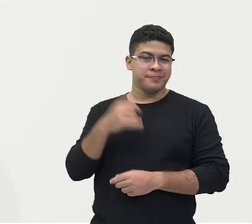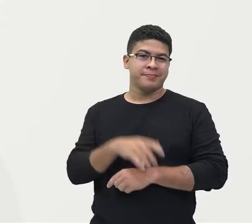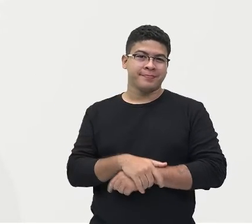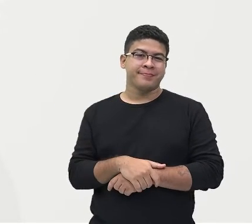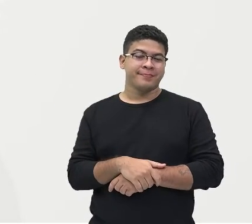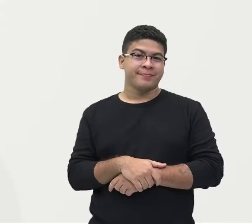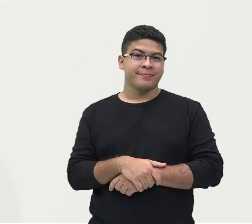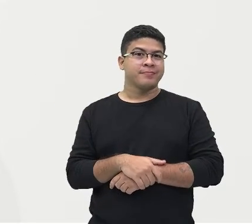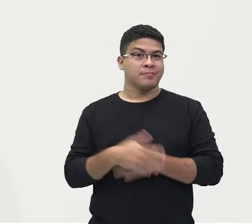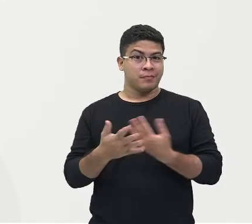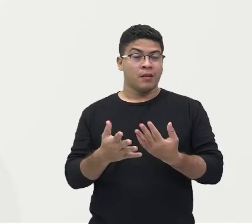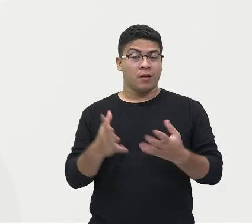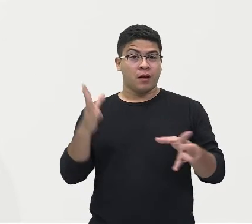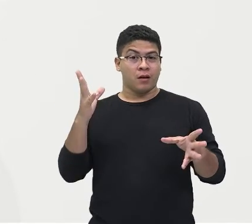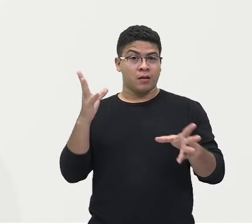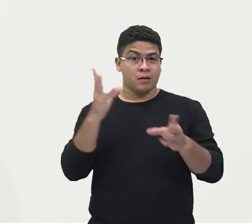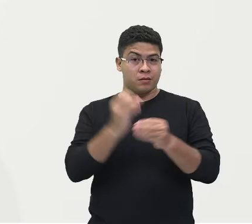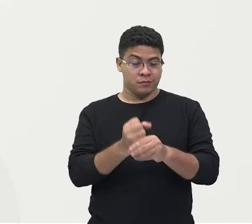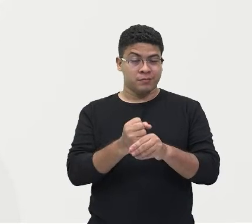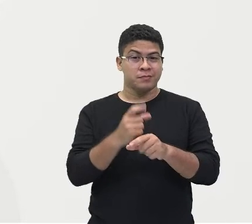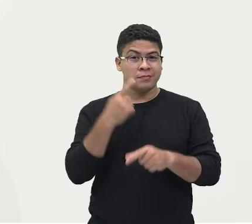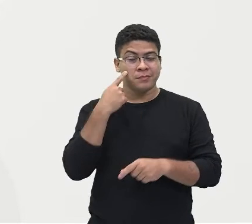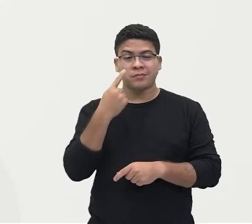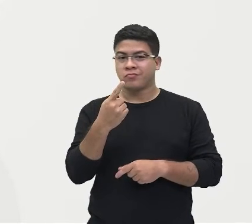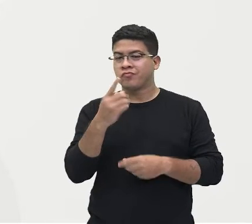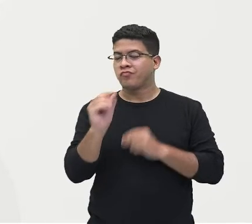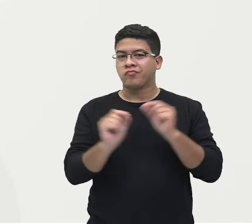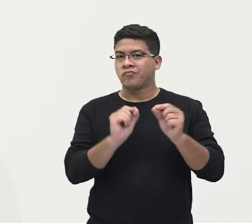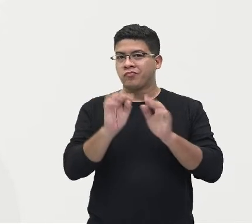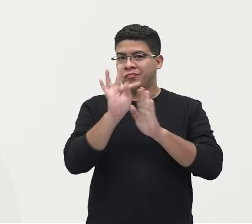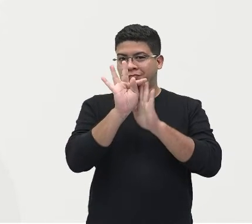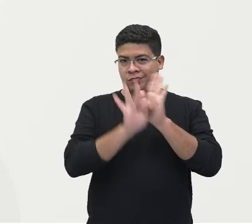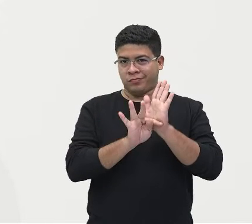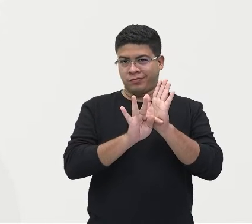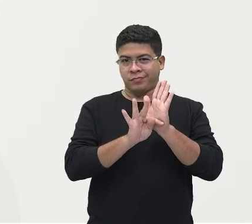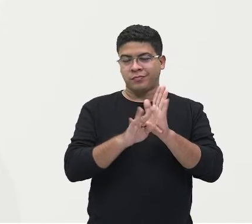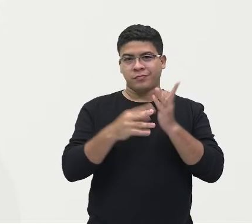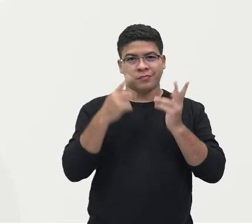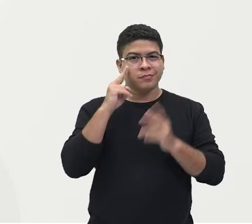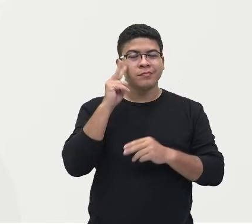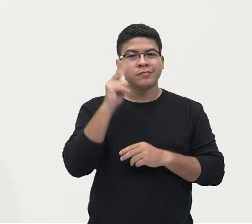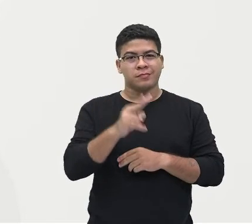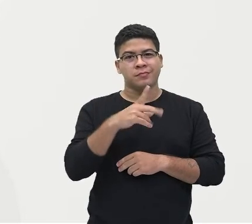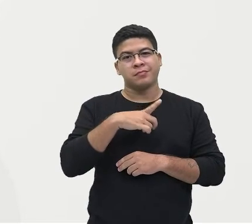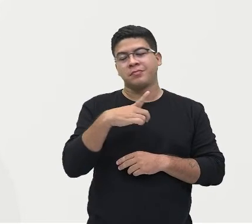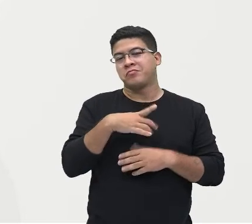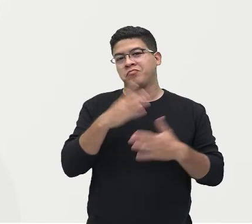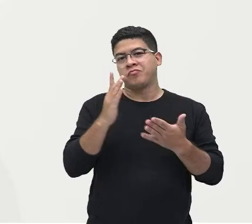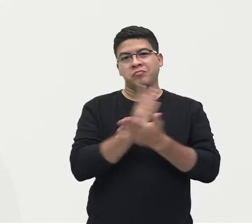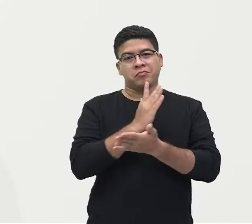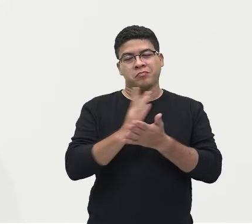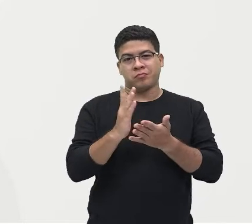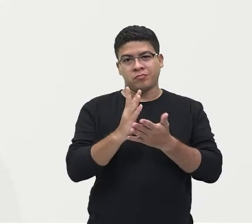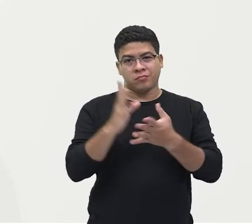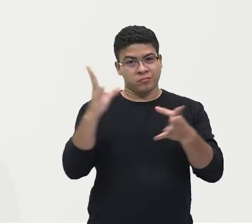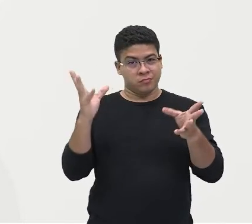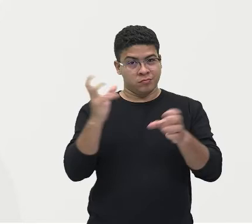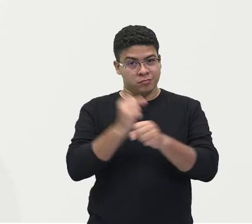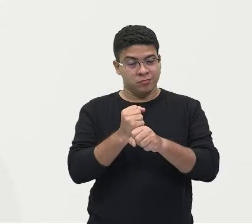foi a conclusão, né, que nós temos sobre esse texto. No caso desse texto tem a conclusão, alguns textos não